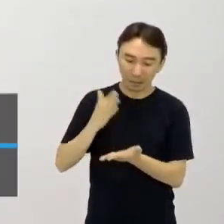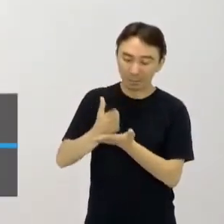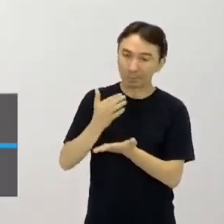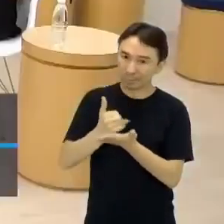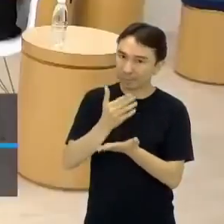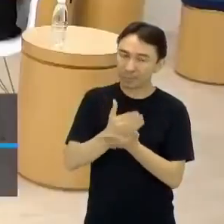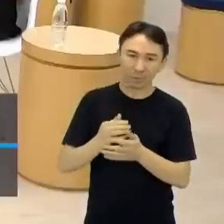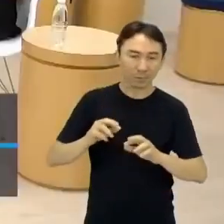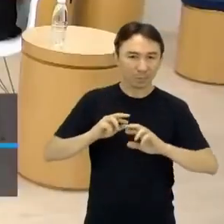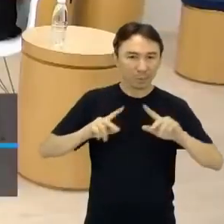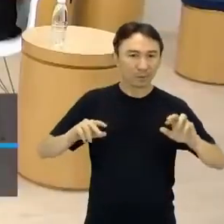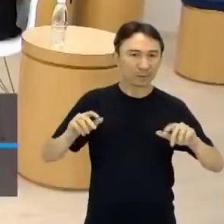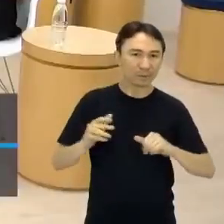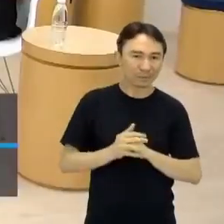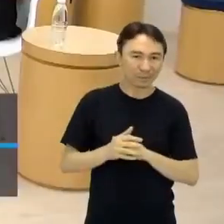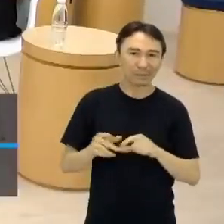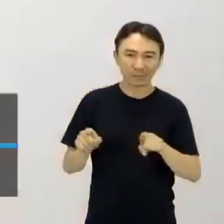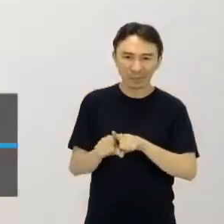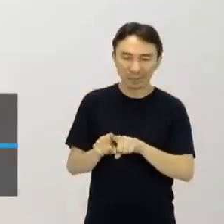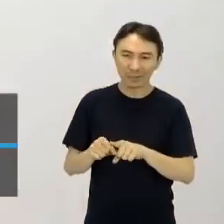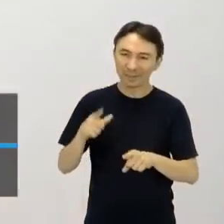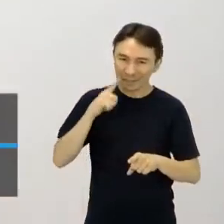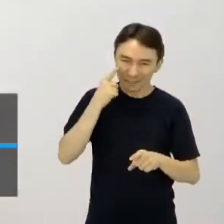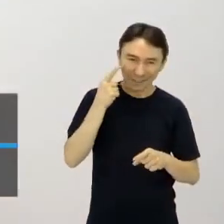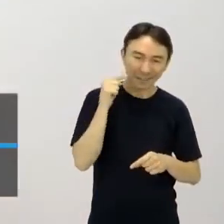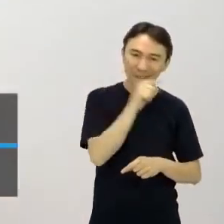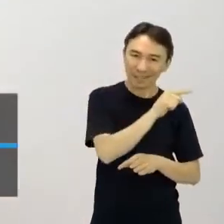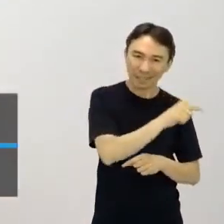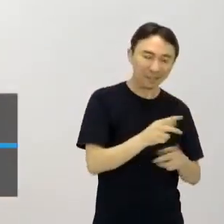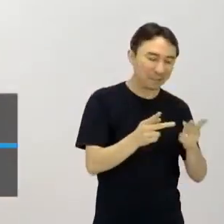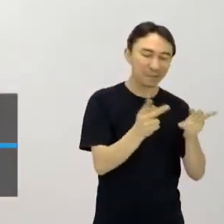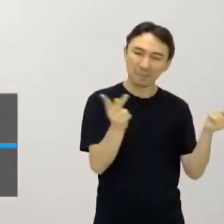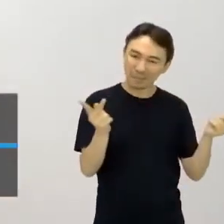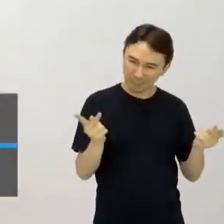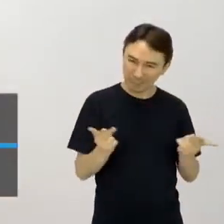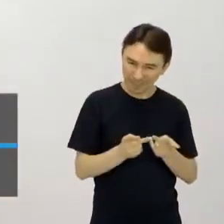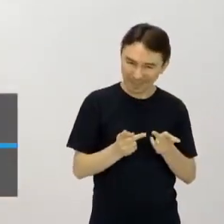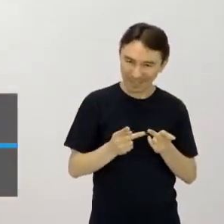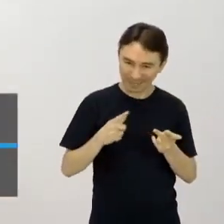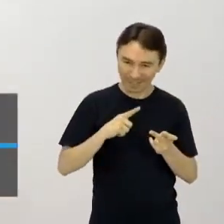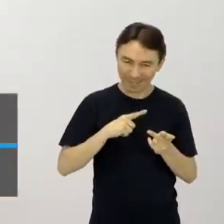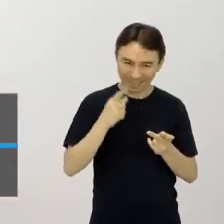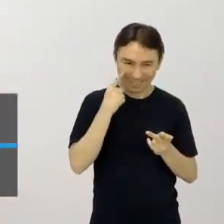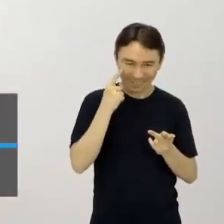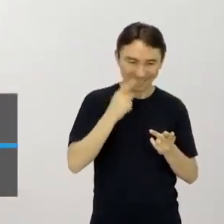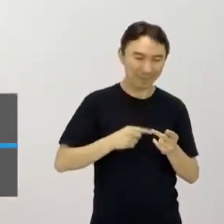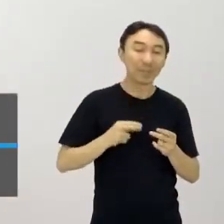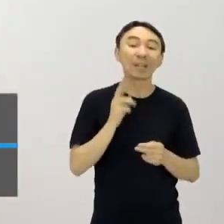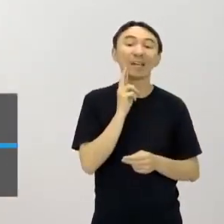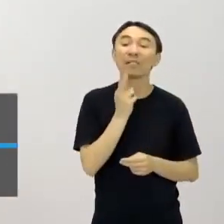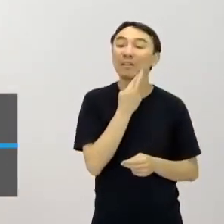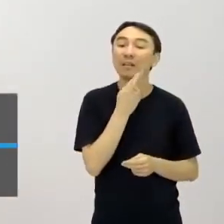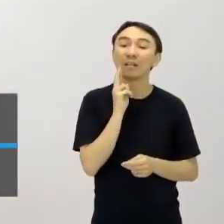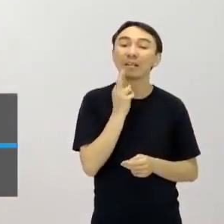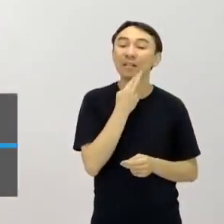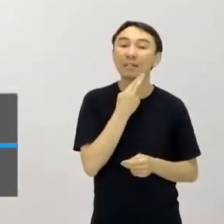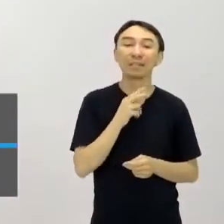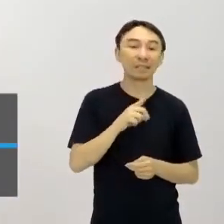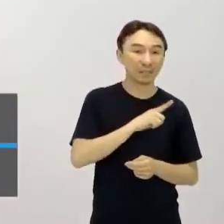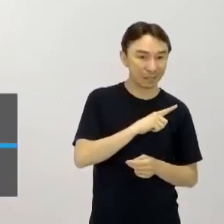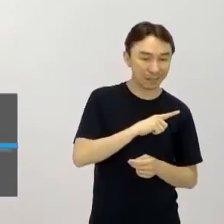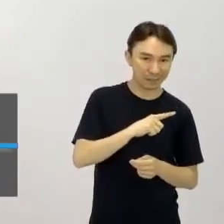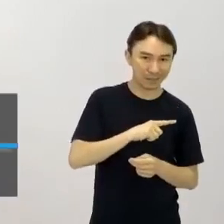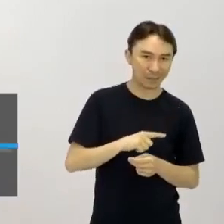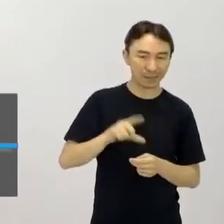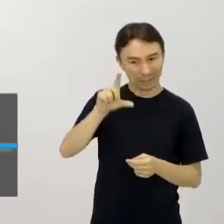10 pedaços, sabia disso? Não, eu Eles não sabia. cortam a pizza em 10 pedacinhos para o pedacinho ficar menor, já que você vai comer bem mais pizza, né? Não